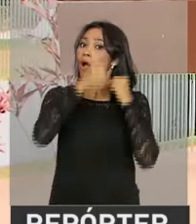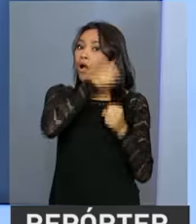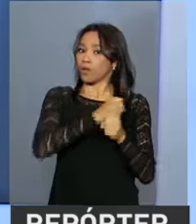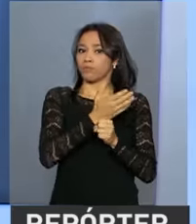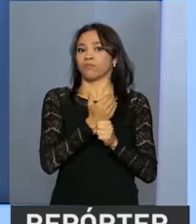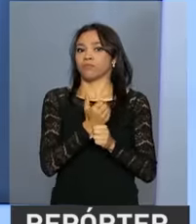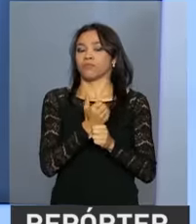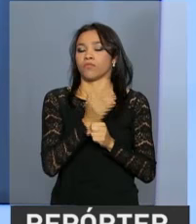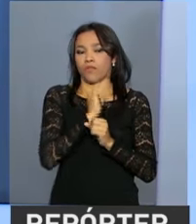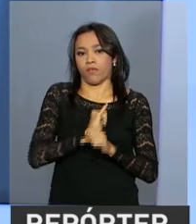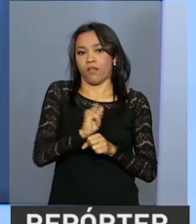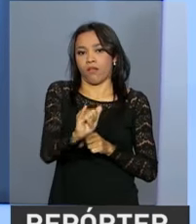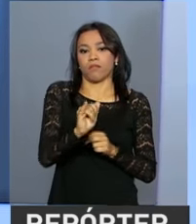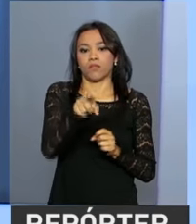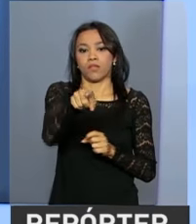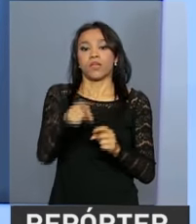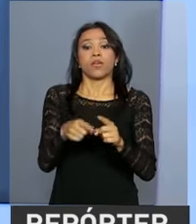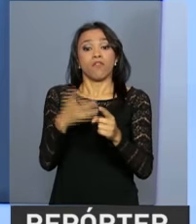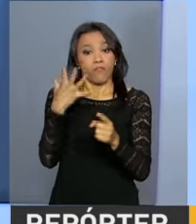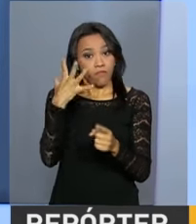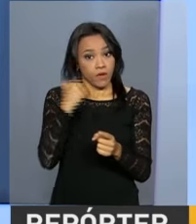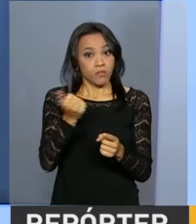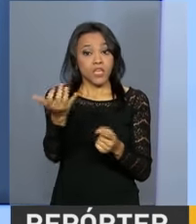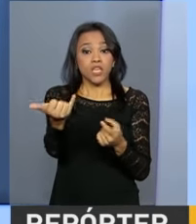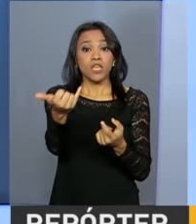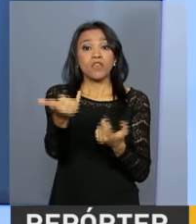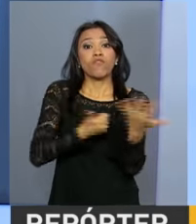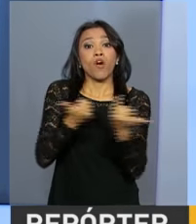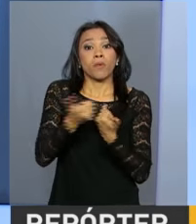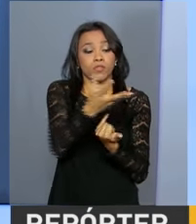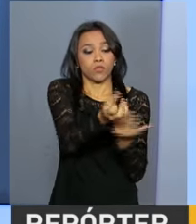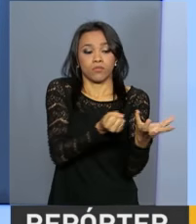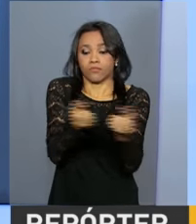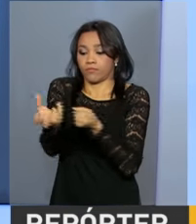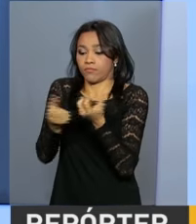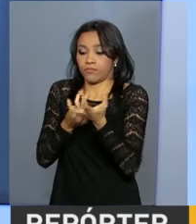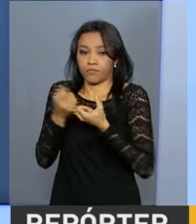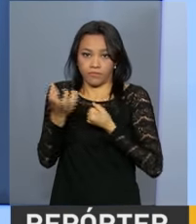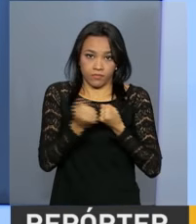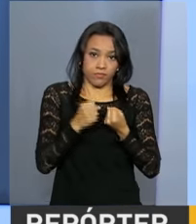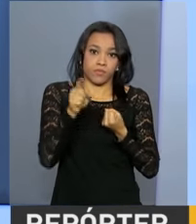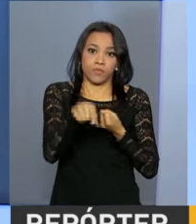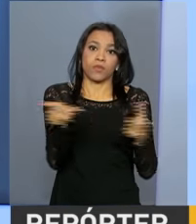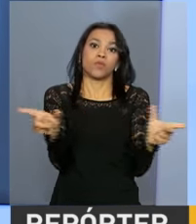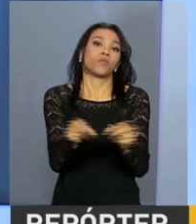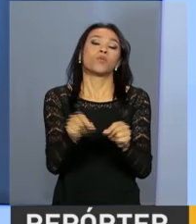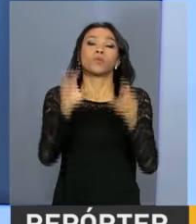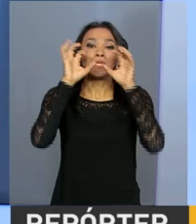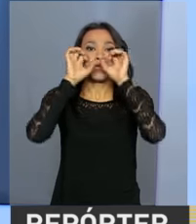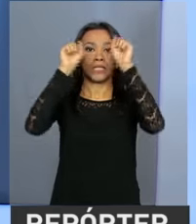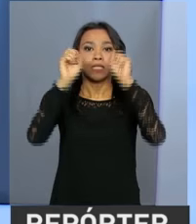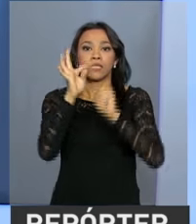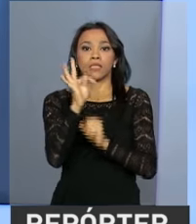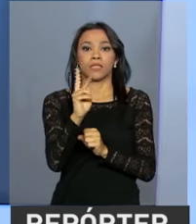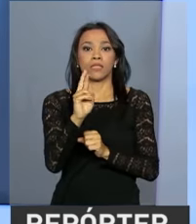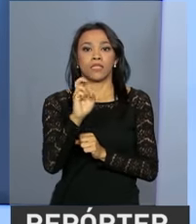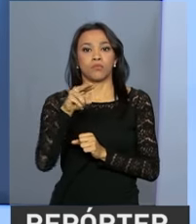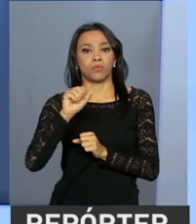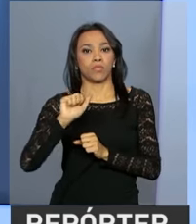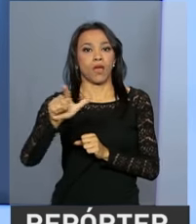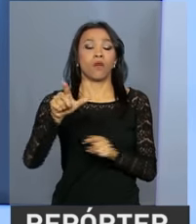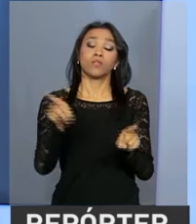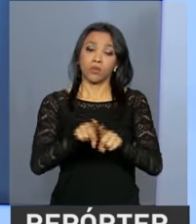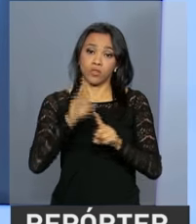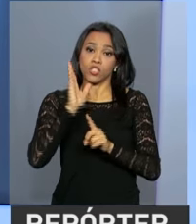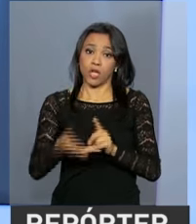eleição nós vamos receber as informações do Tribunal Superior Eleitoral essas informações já foram inclusive trabalhada pelo tribunal de contas